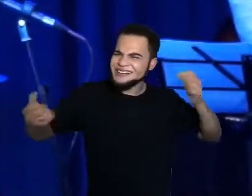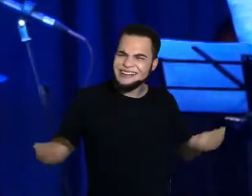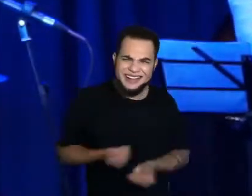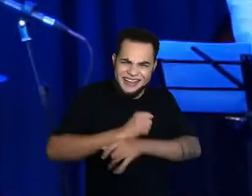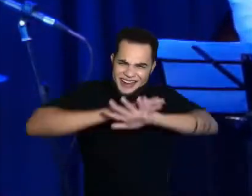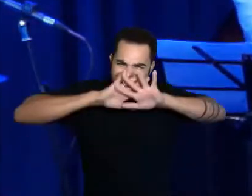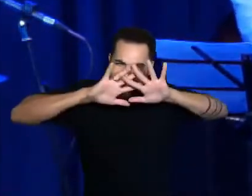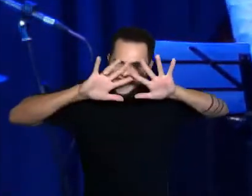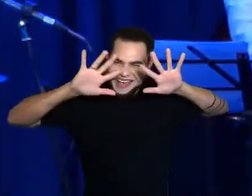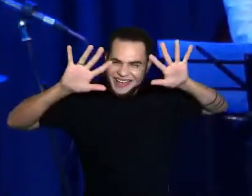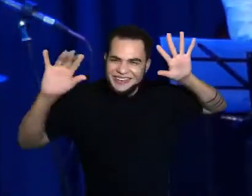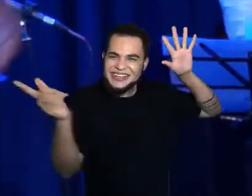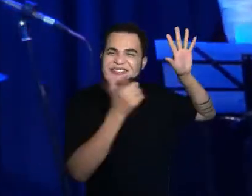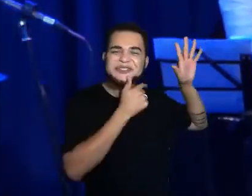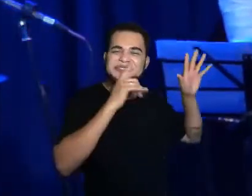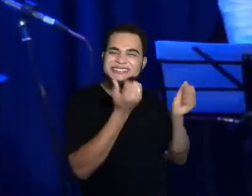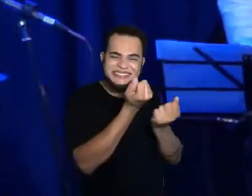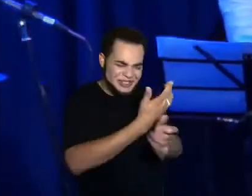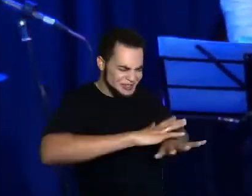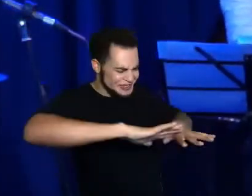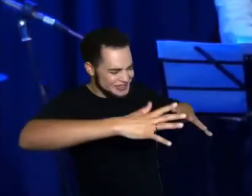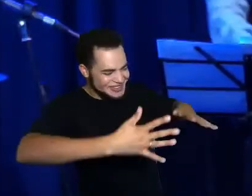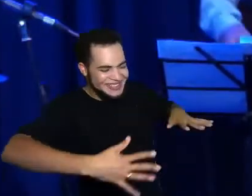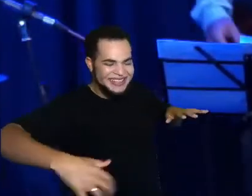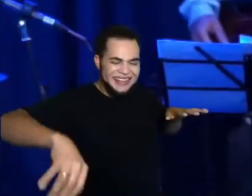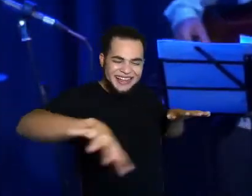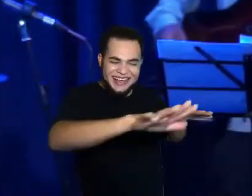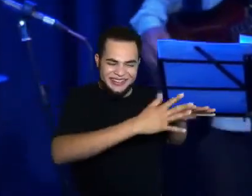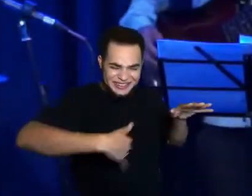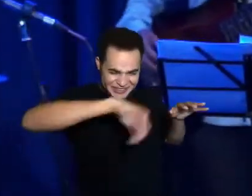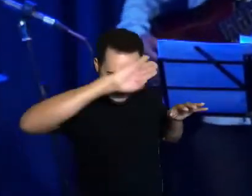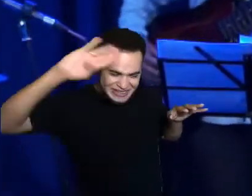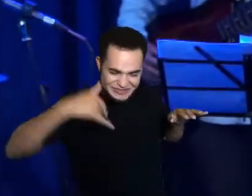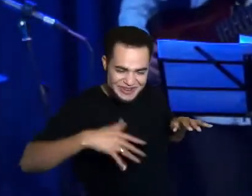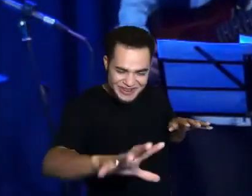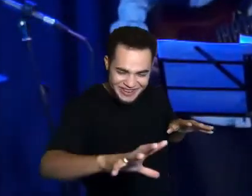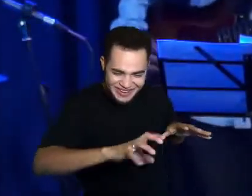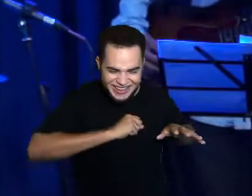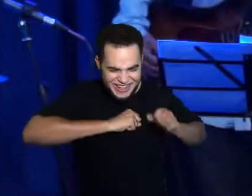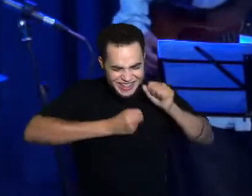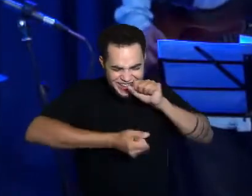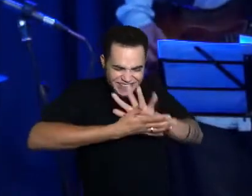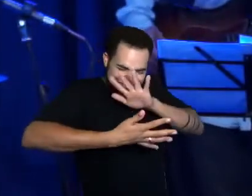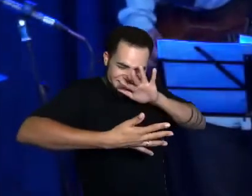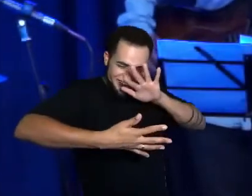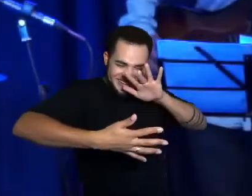Maravilhosamente clara água no lindo lago do amor.